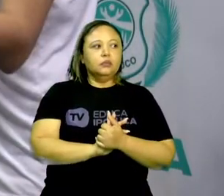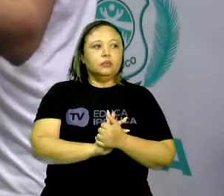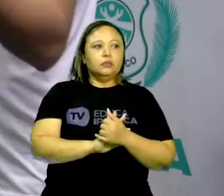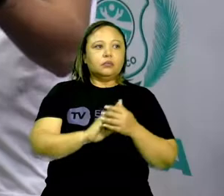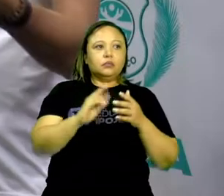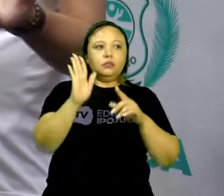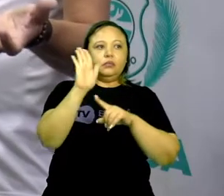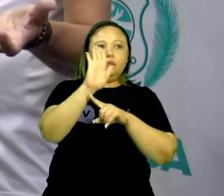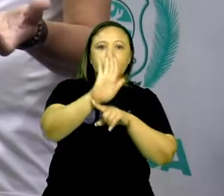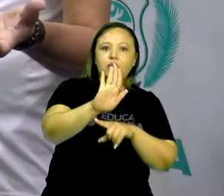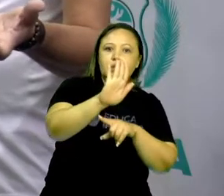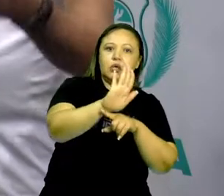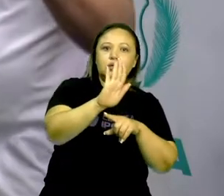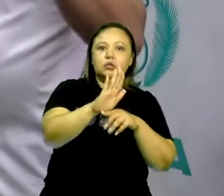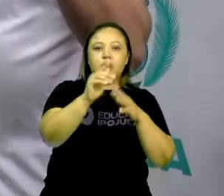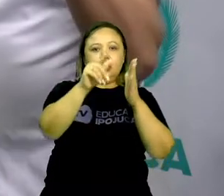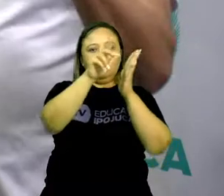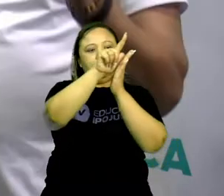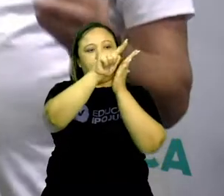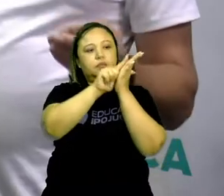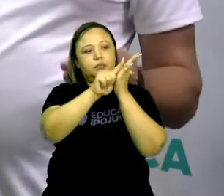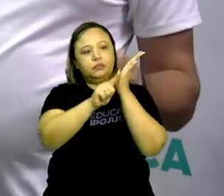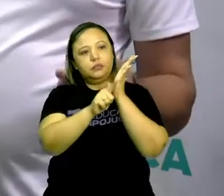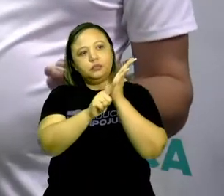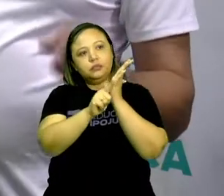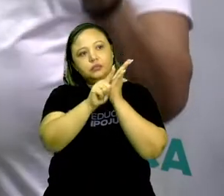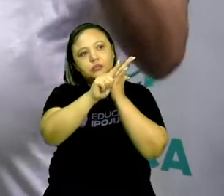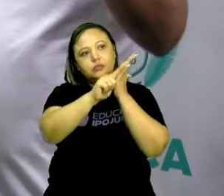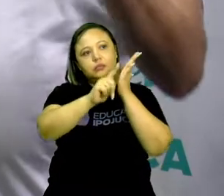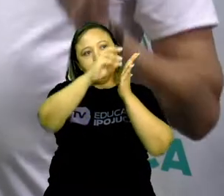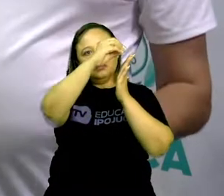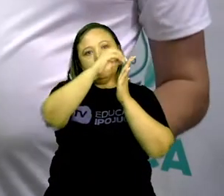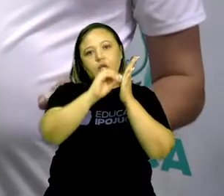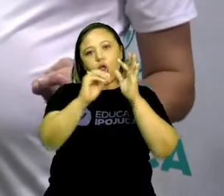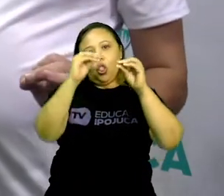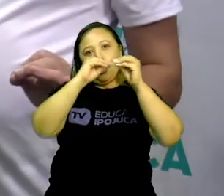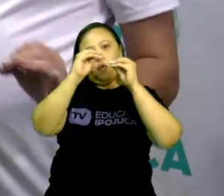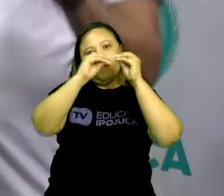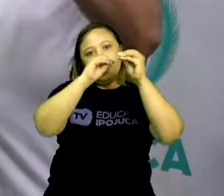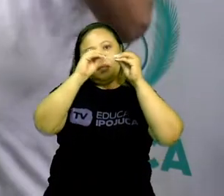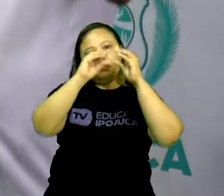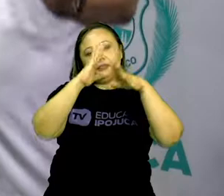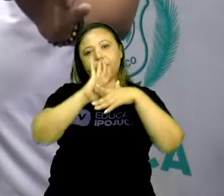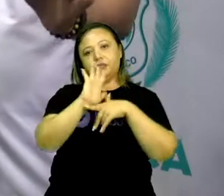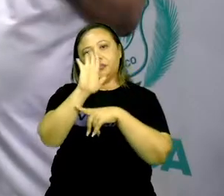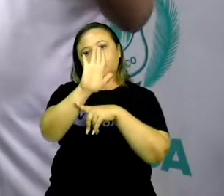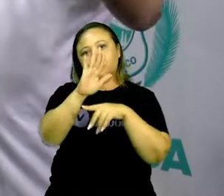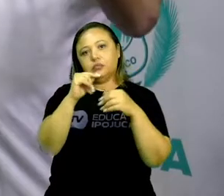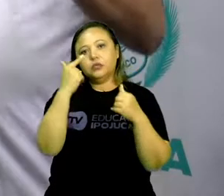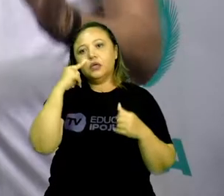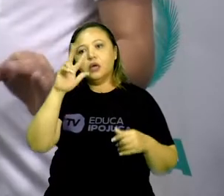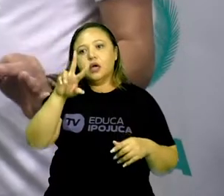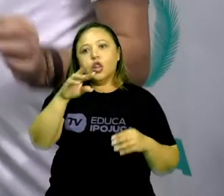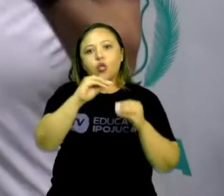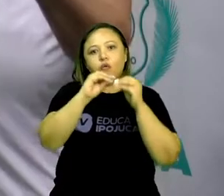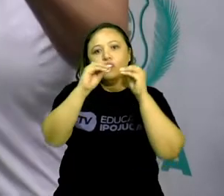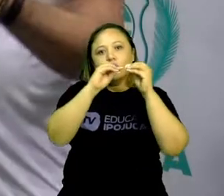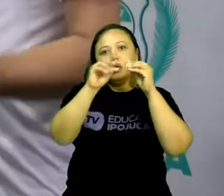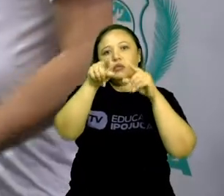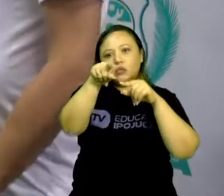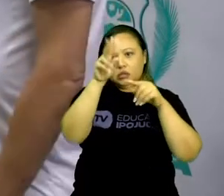E vai ajudar no surgimento do folhetim. Sabe um exemplo de folhetim? Novela. A novela que você assiste é um